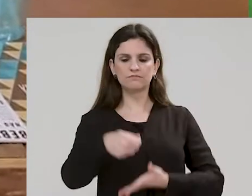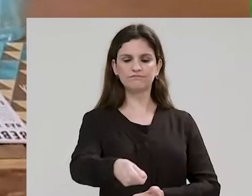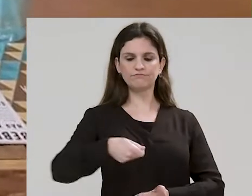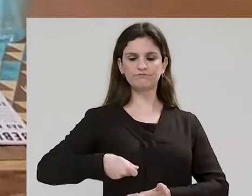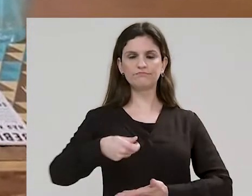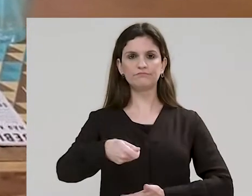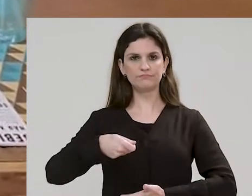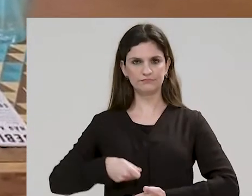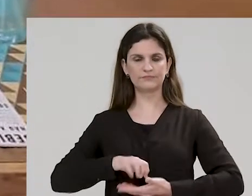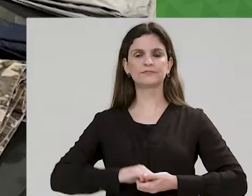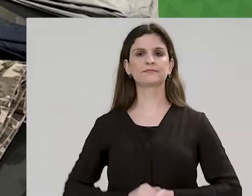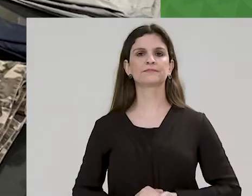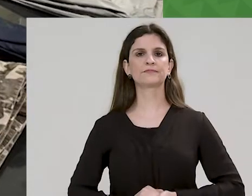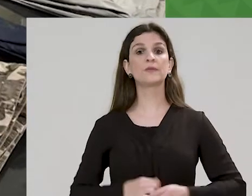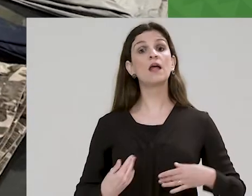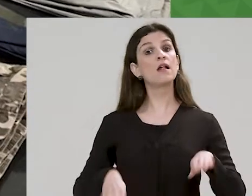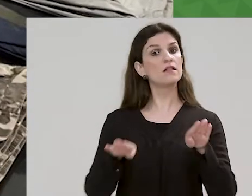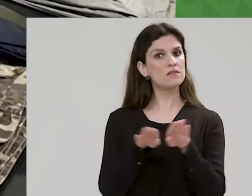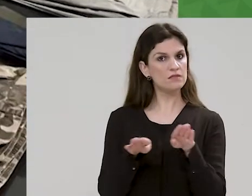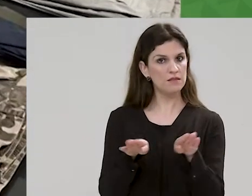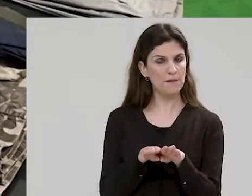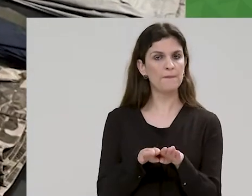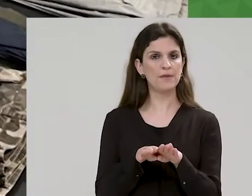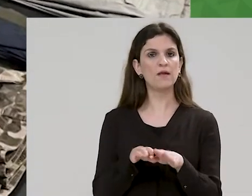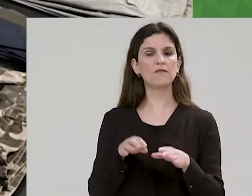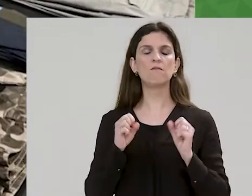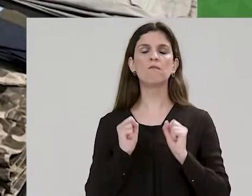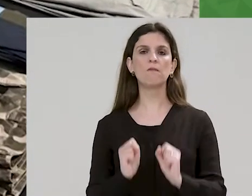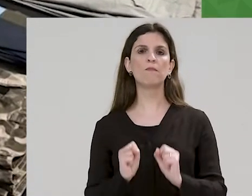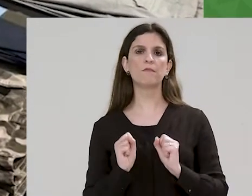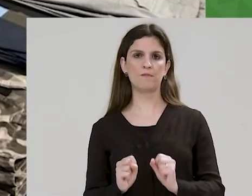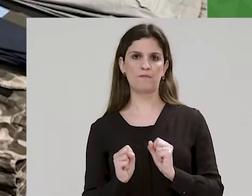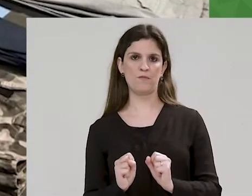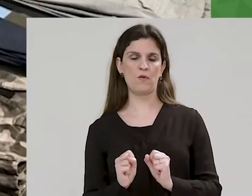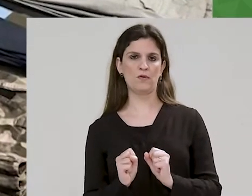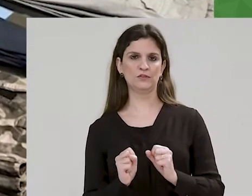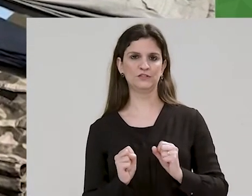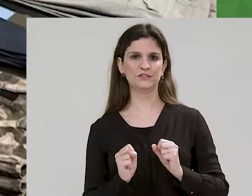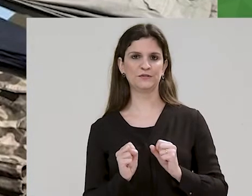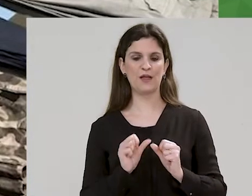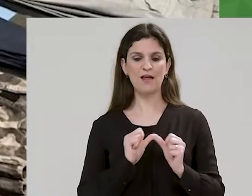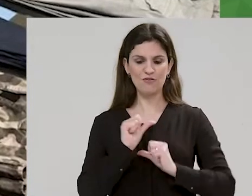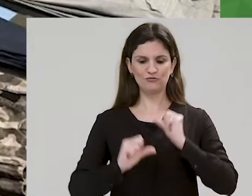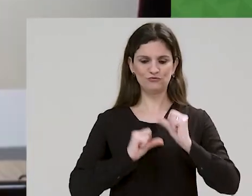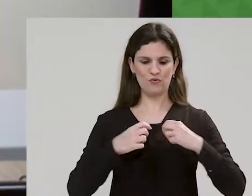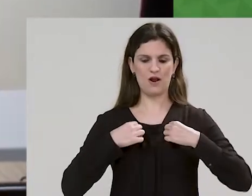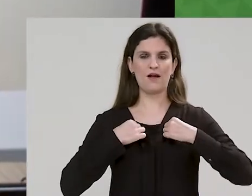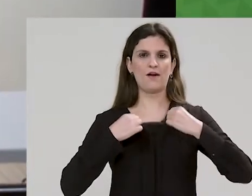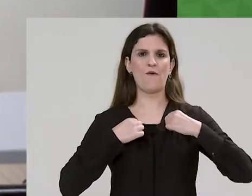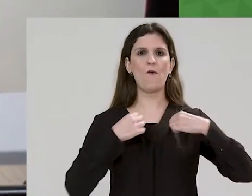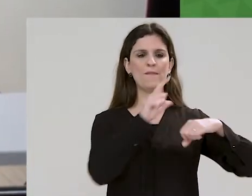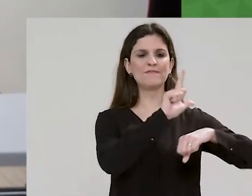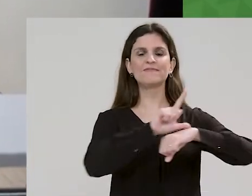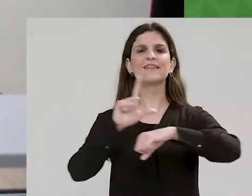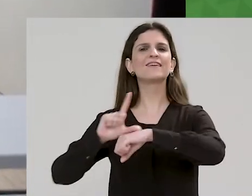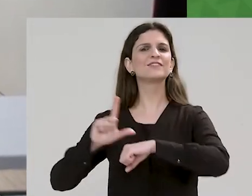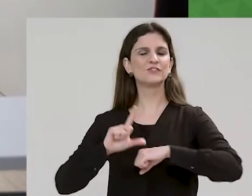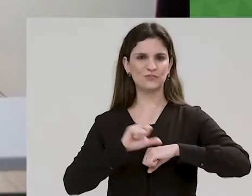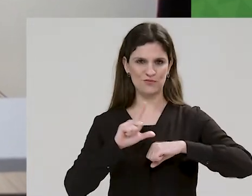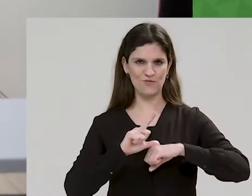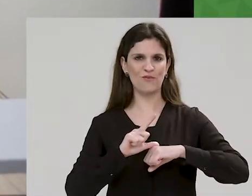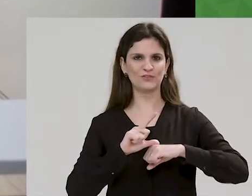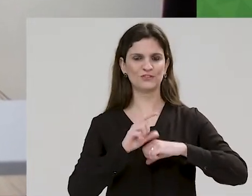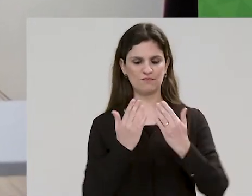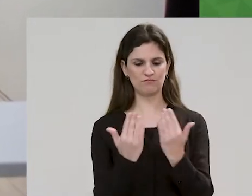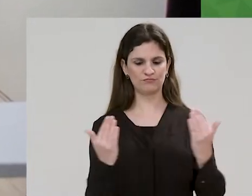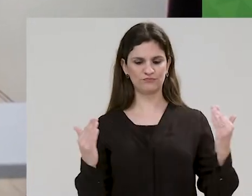luvas descartáveis. Também passou a ser permitido o retorno da prova de roupa nas lojas que comercializam